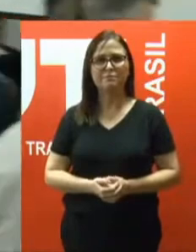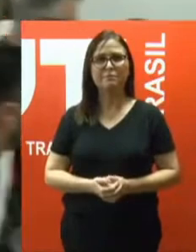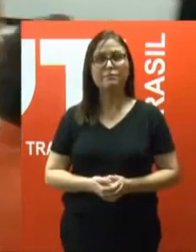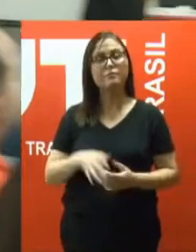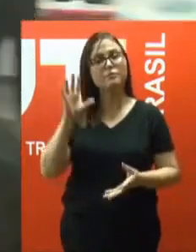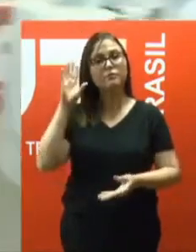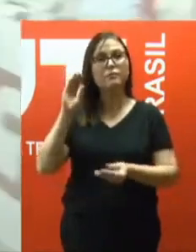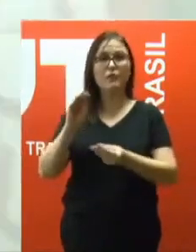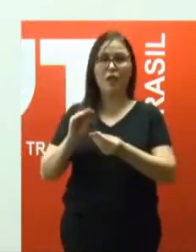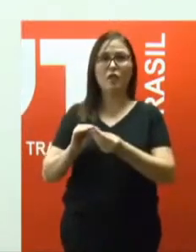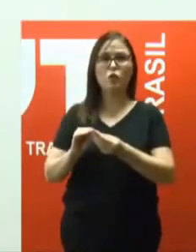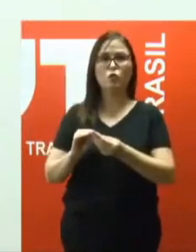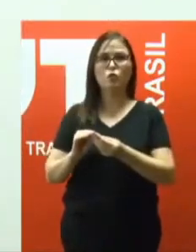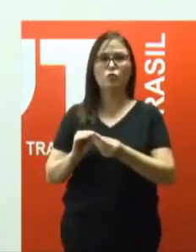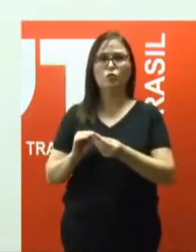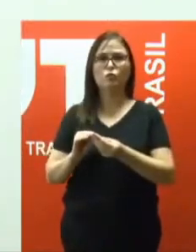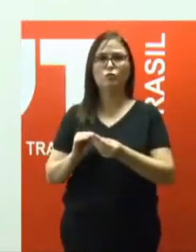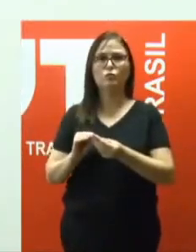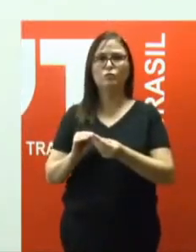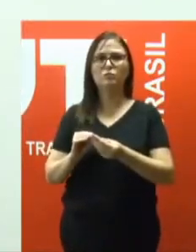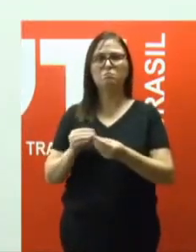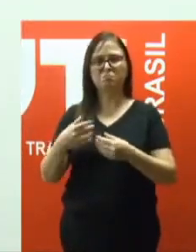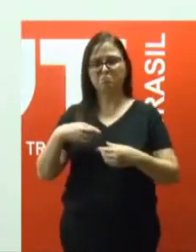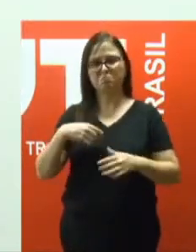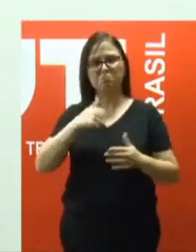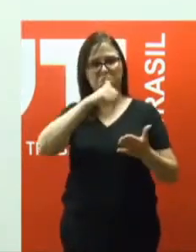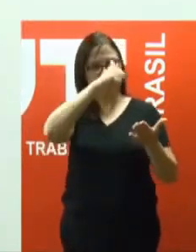Então é isso, companheiros. Fiz check-up,